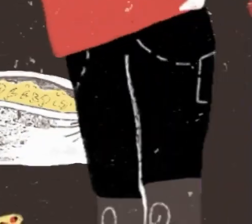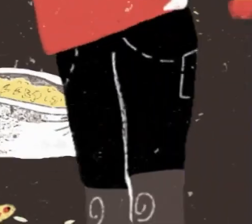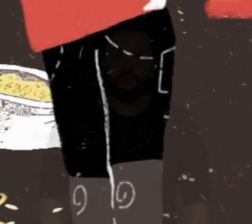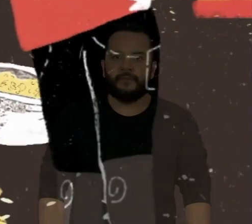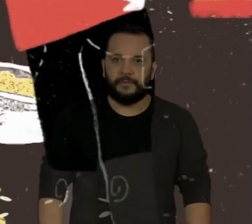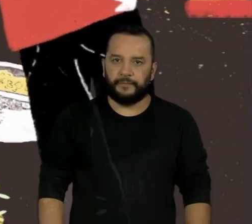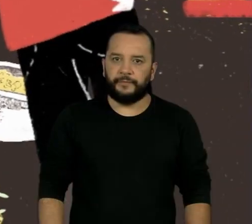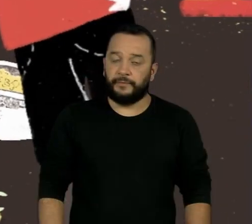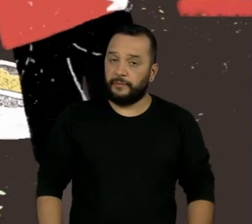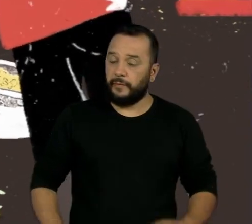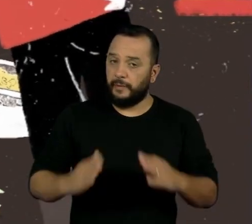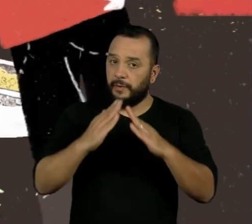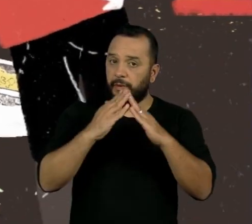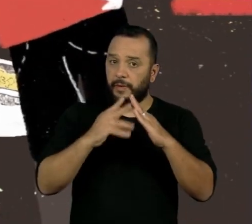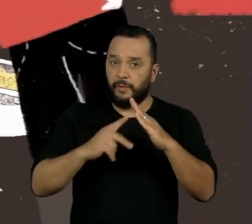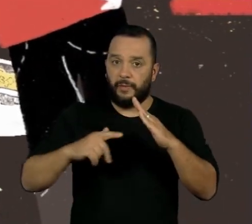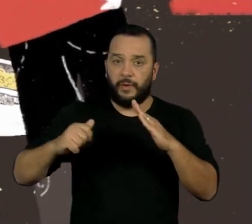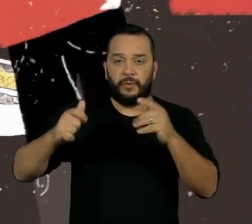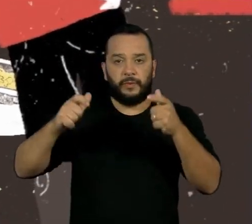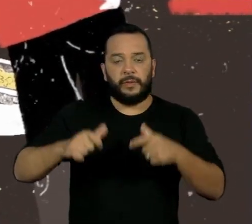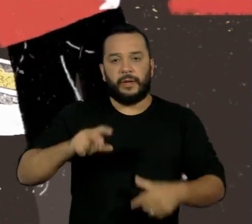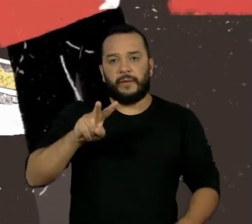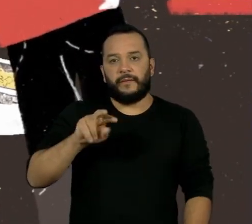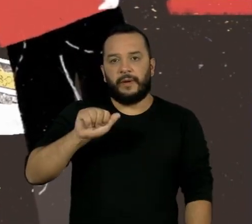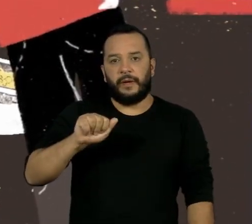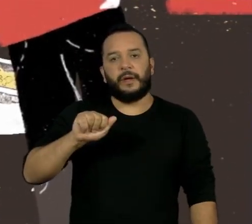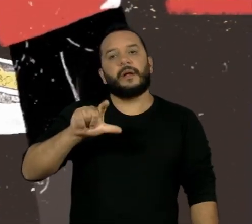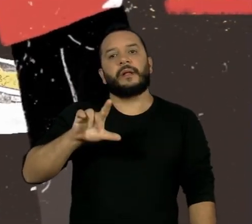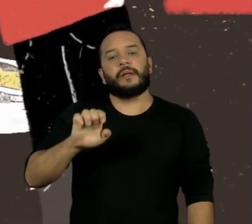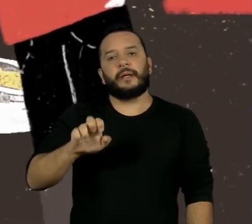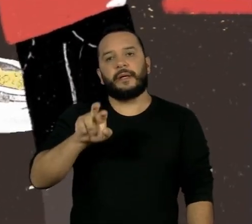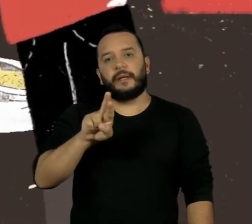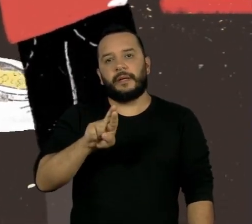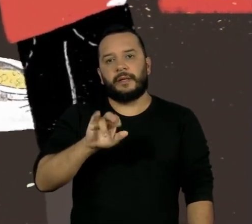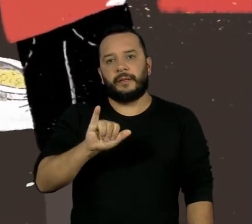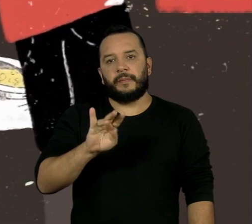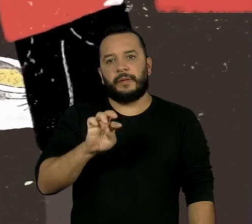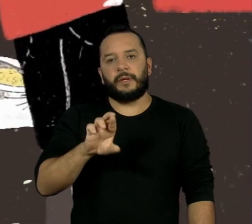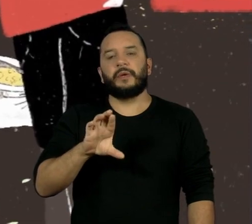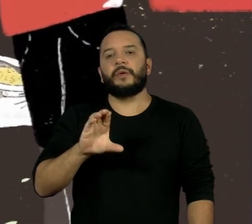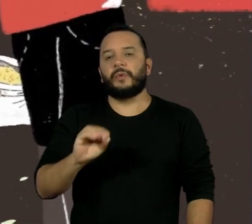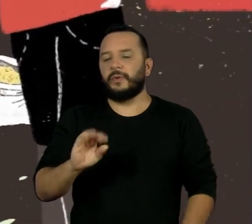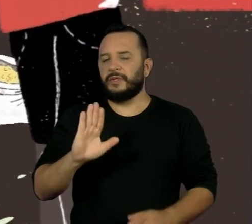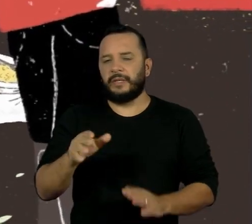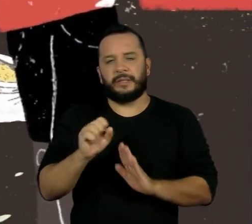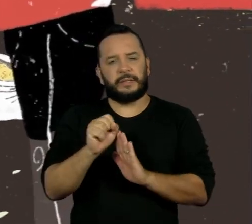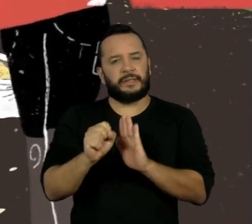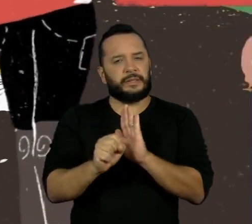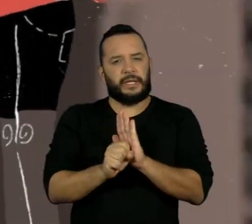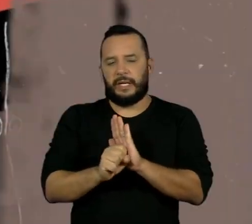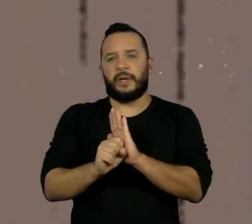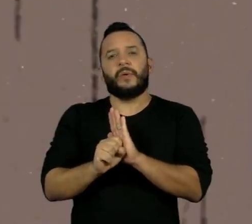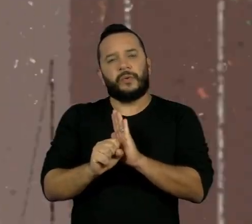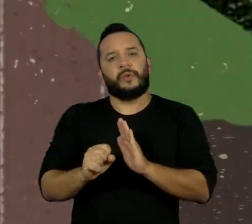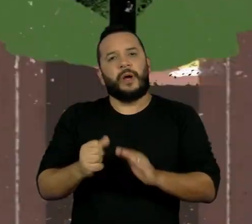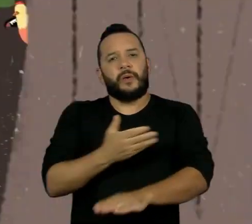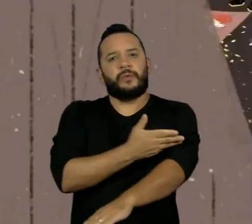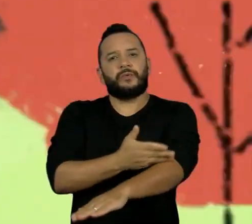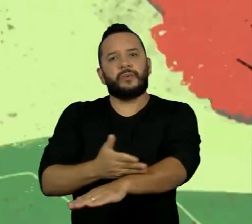Os quilombolas do Vale do Ribeira têm um jeito de viver que há séculos produz florestas, diversidade e